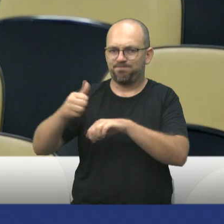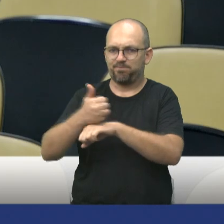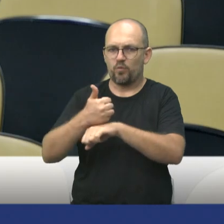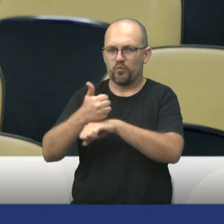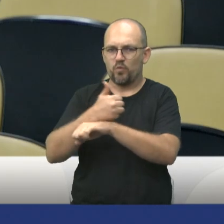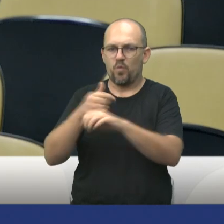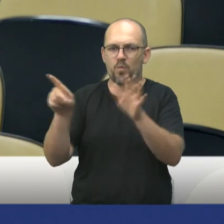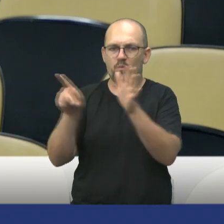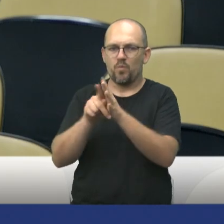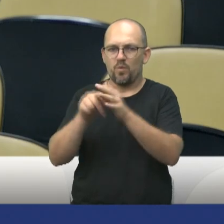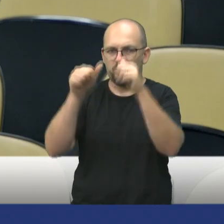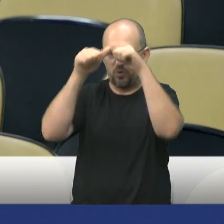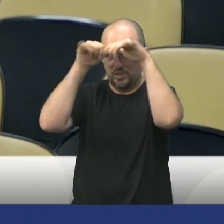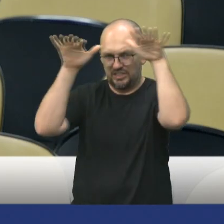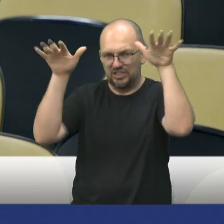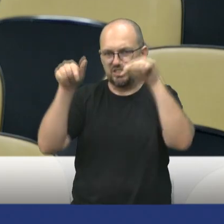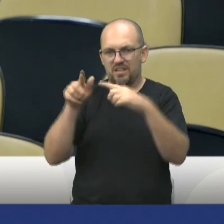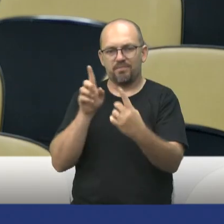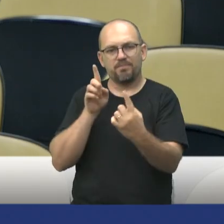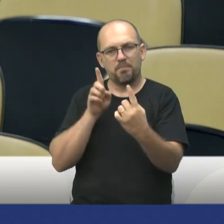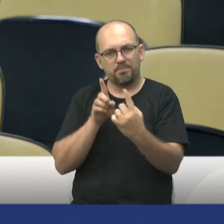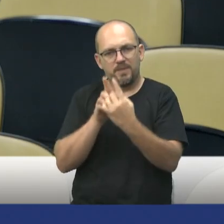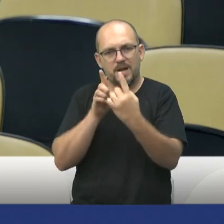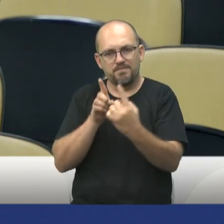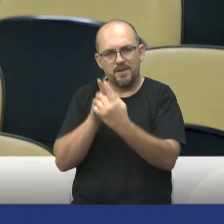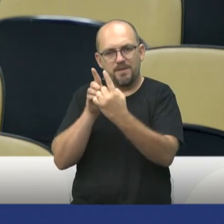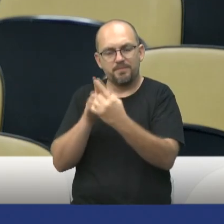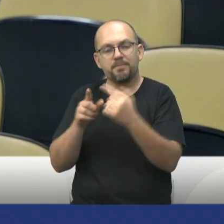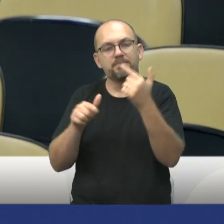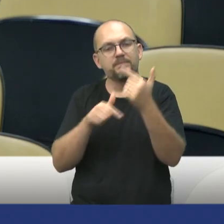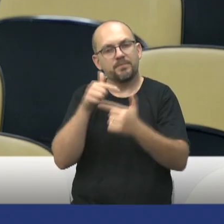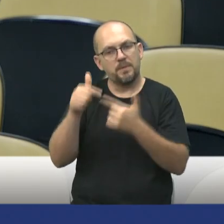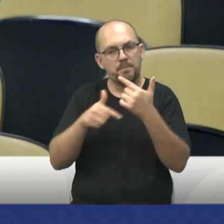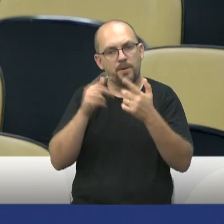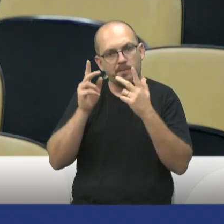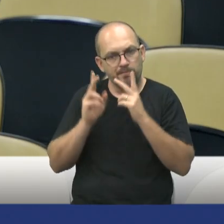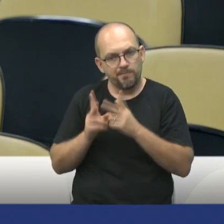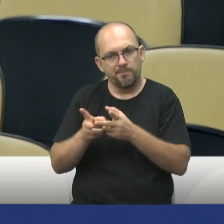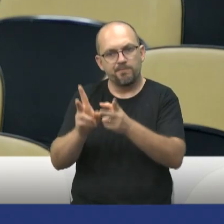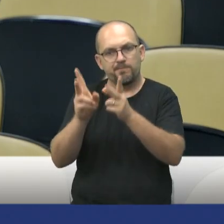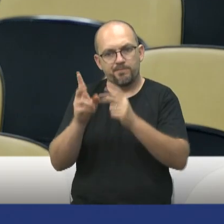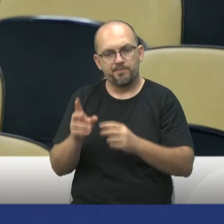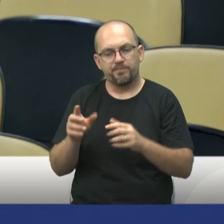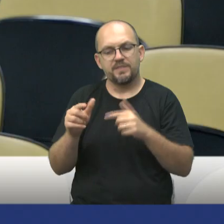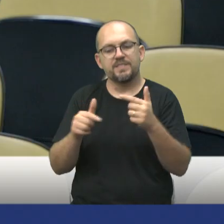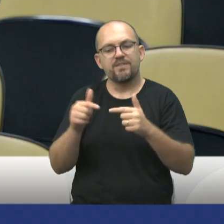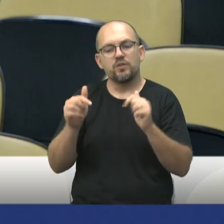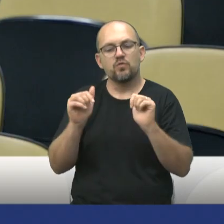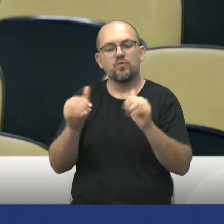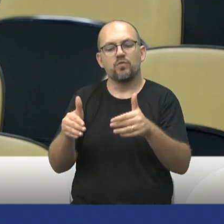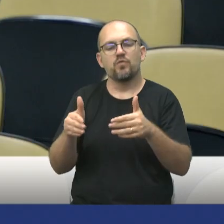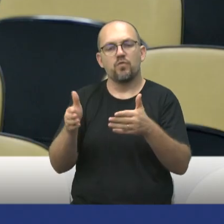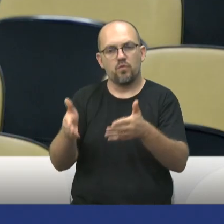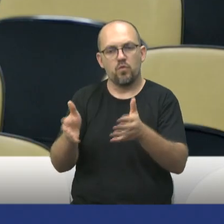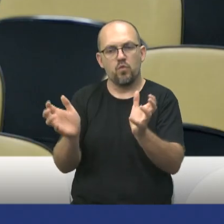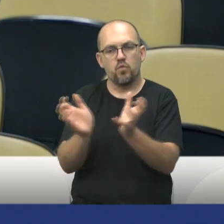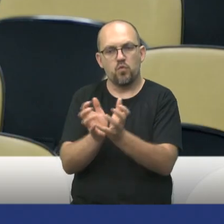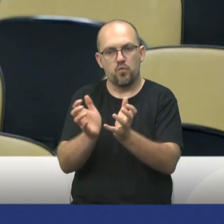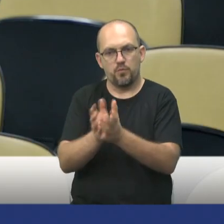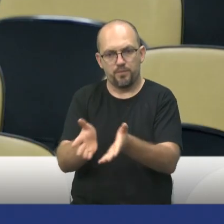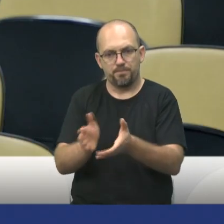para poder oferecer também esse tipo de trabalho, esse tipo de prestação de serviço para a Prefeitura. No